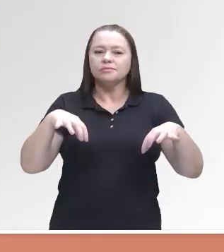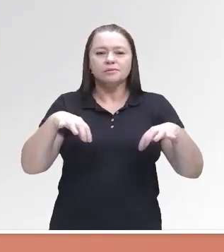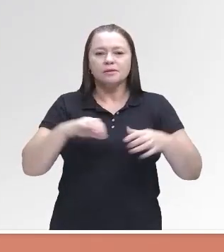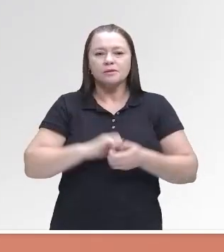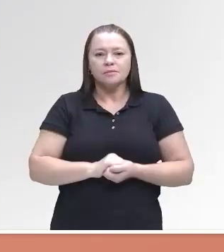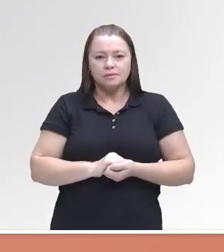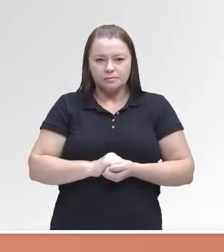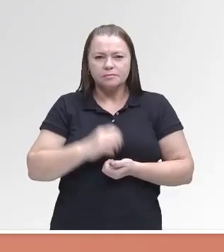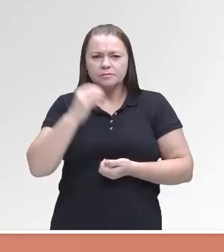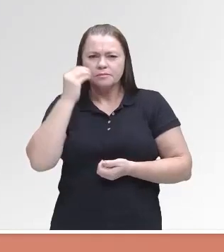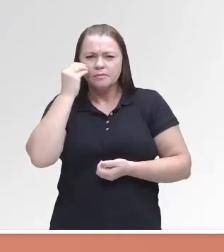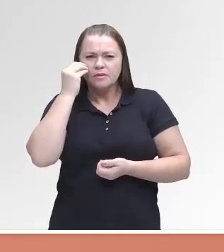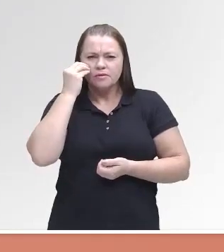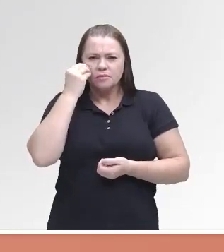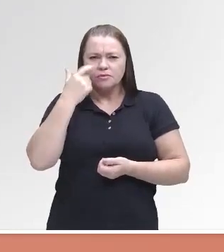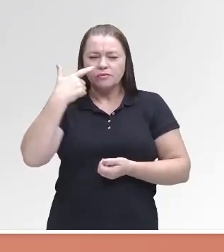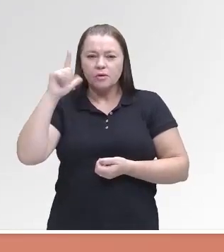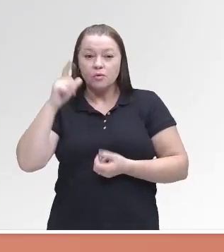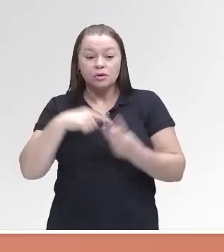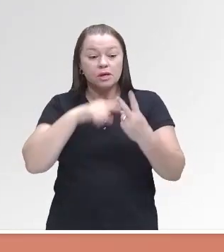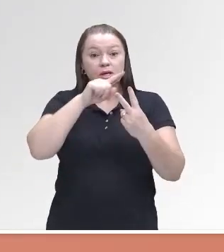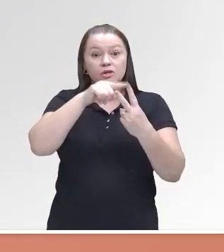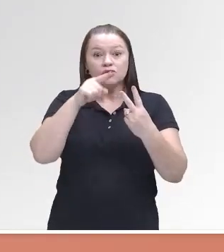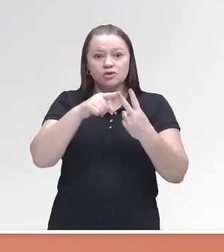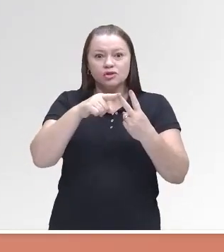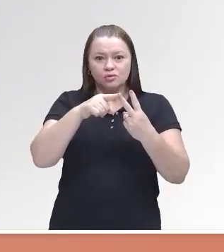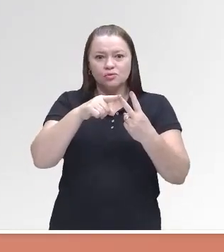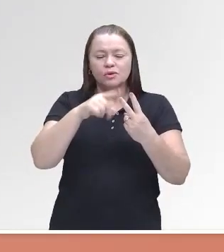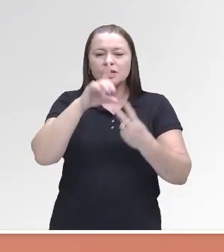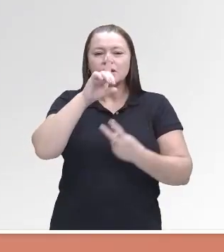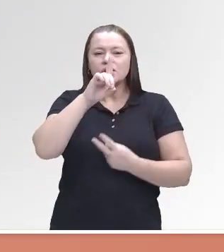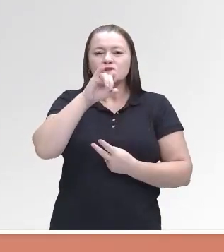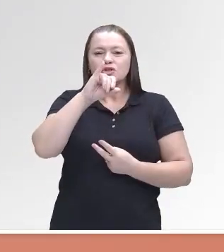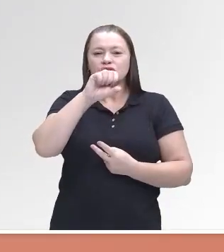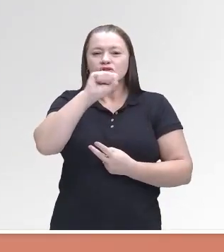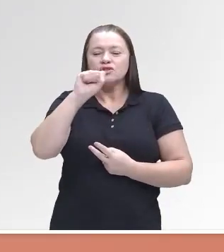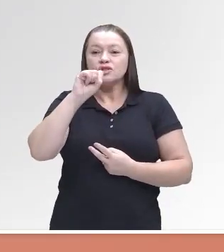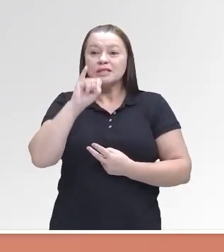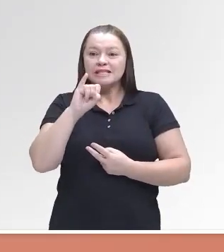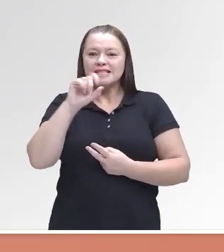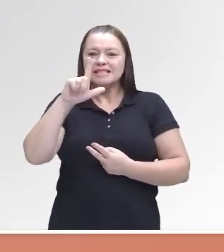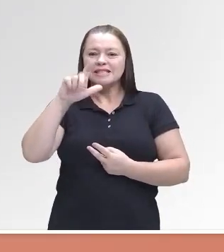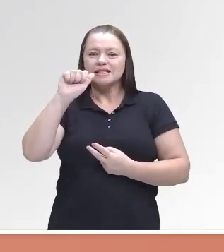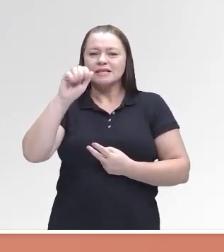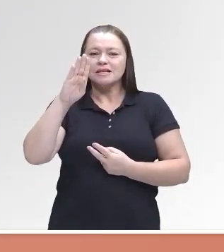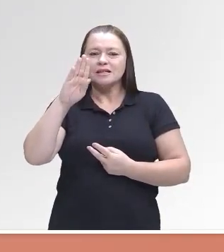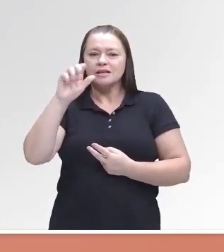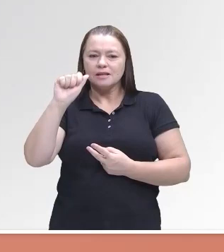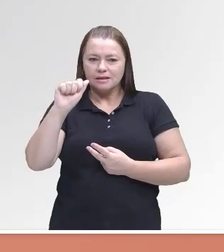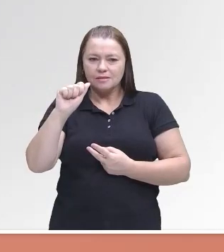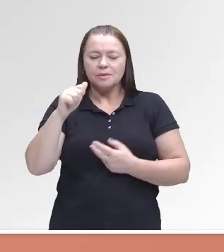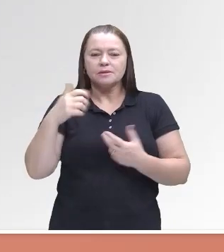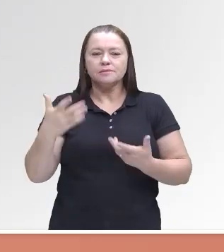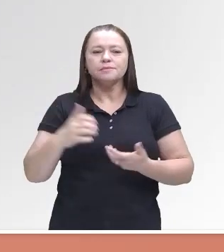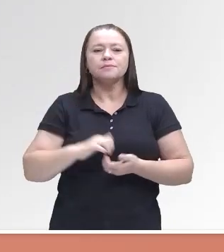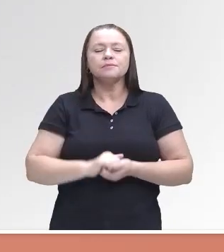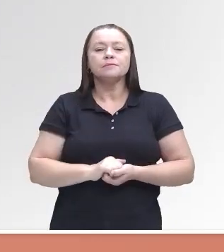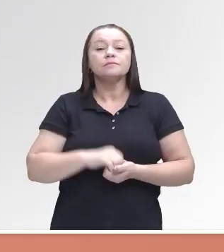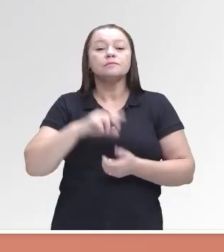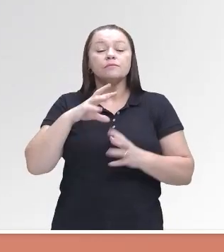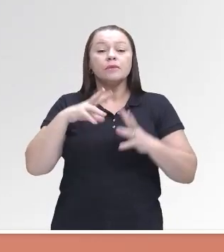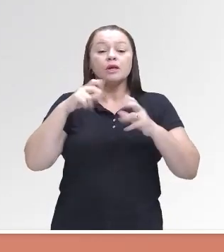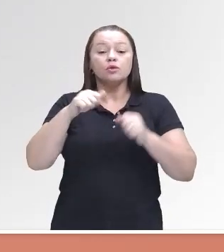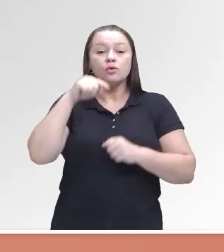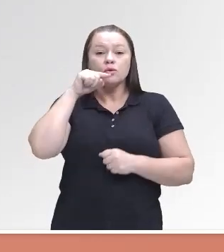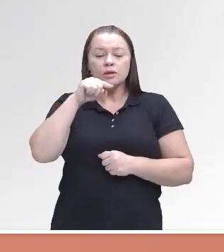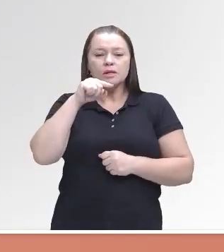Vamos conhecer palavras agora de sílabas. Observem. Nas palavras de sílabas, são